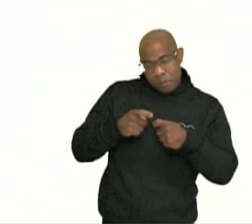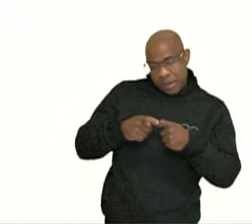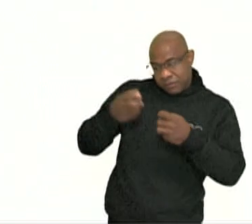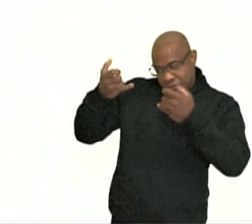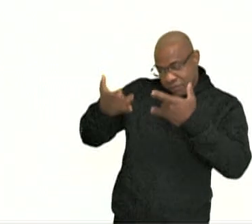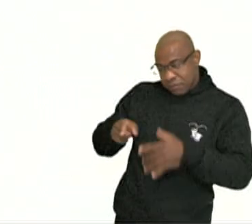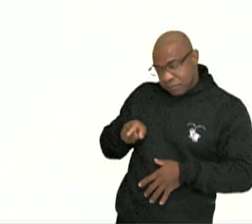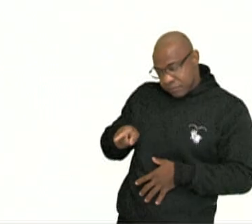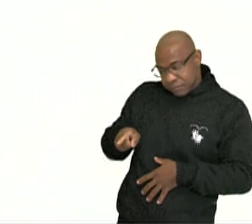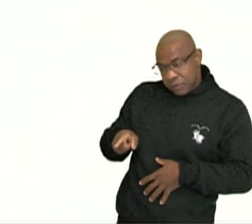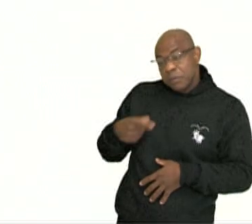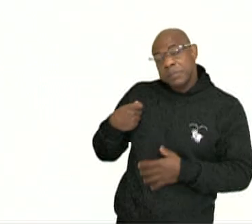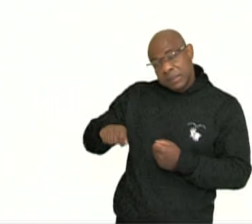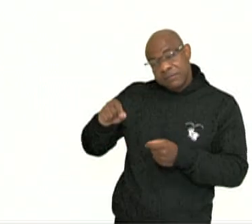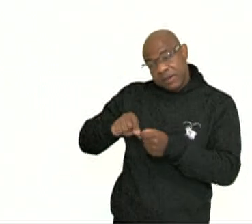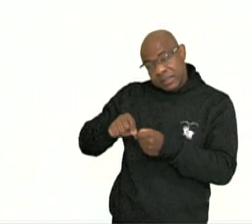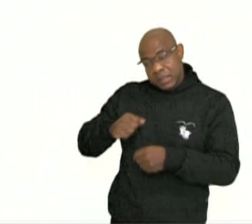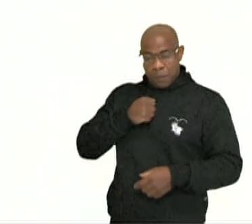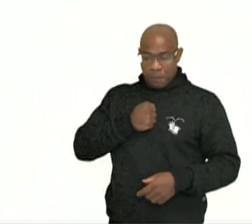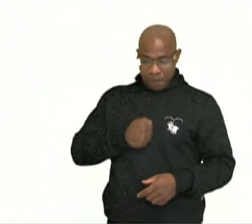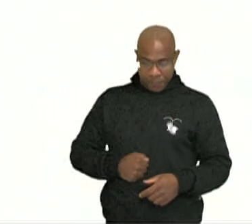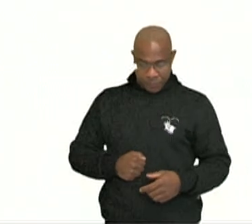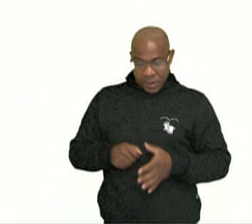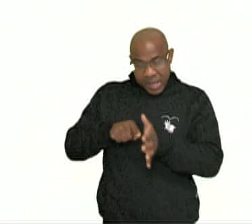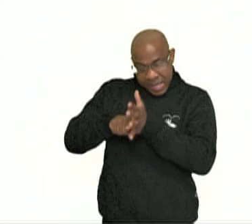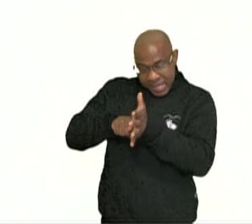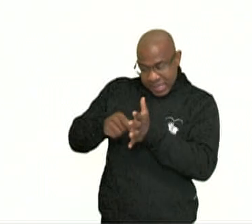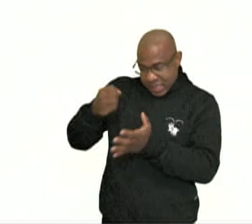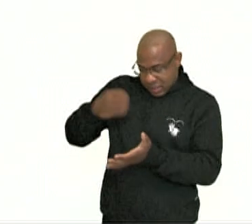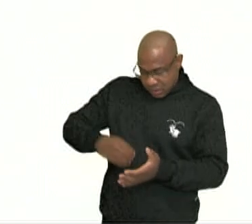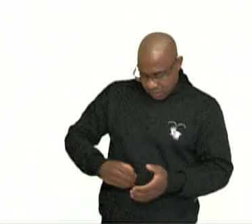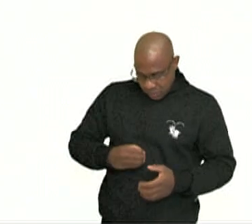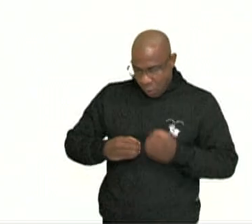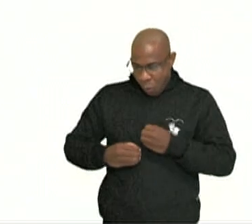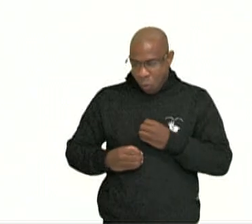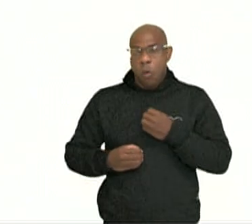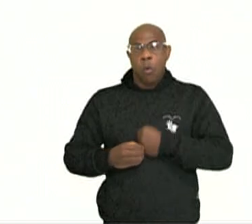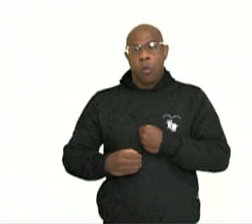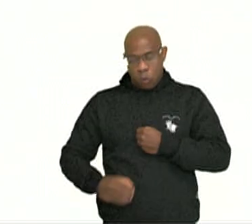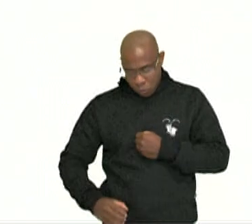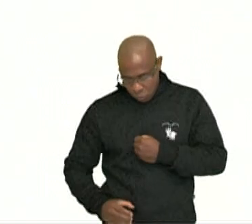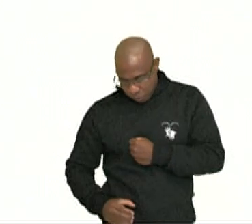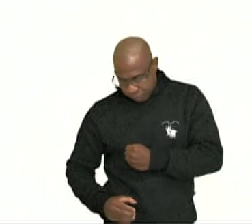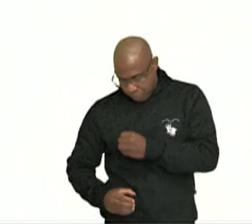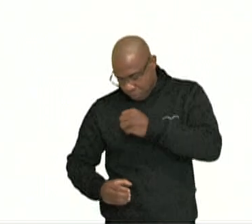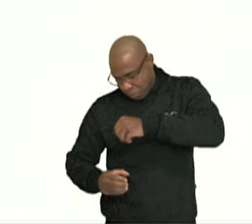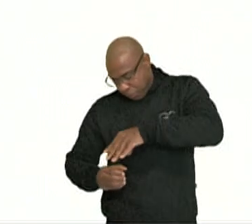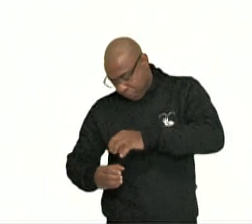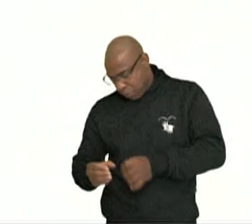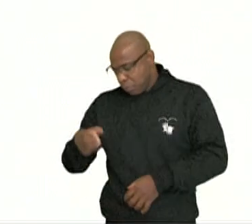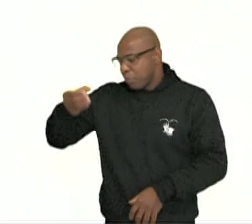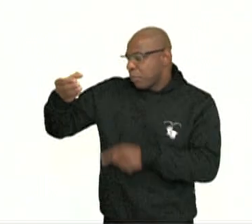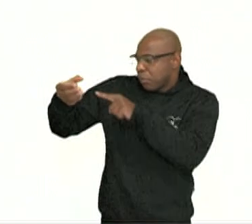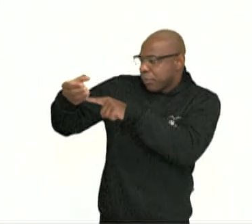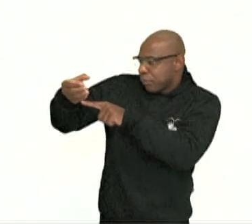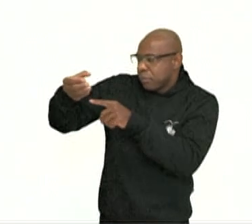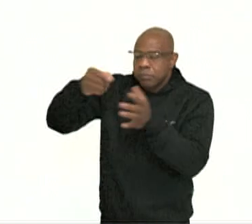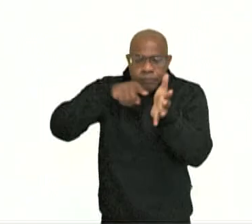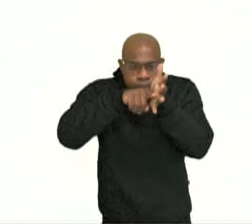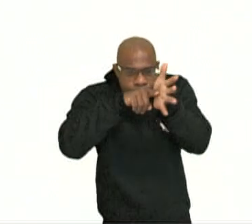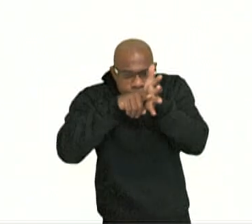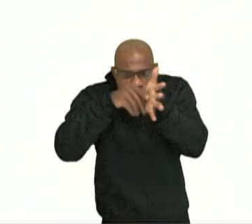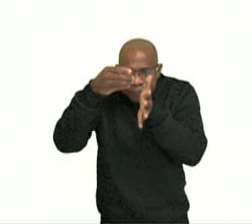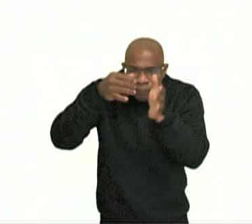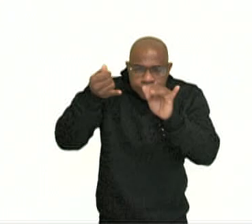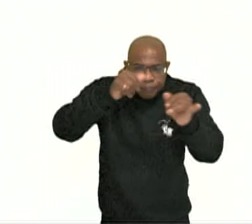o exame. Então, comprovando ali a doença, o médico vai fazer então a prescrição, ele vai fazer ali a indicação, a orientação